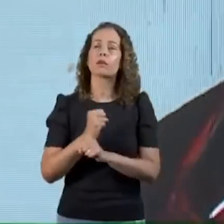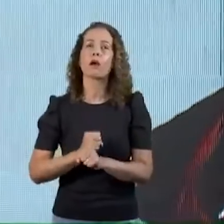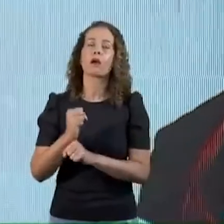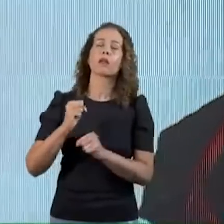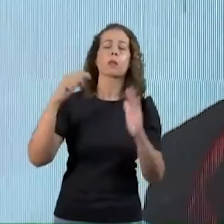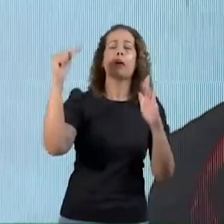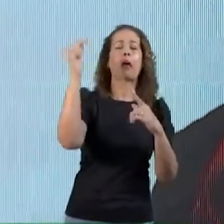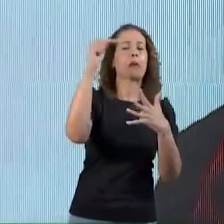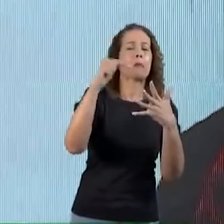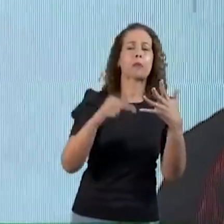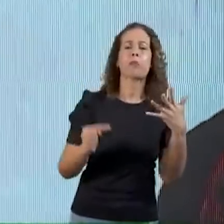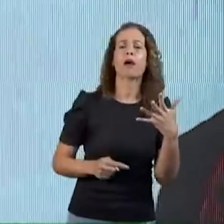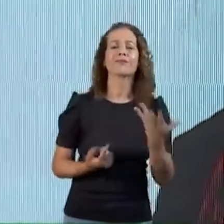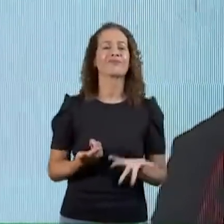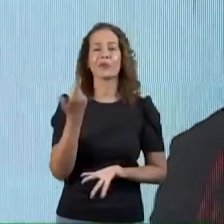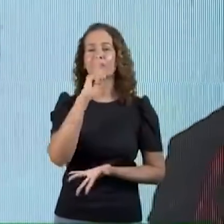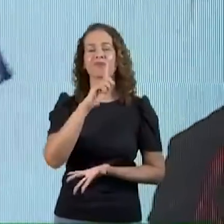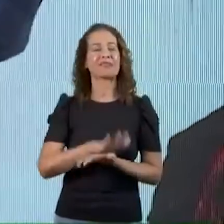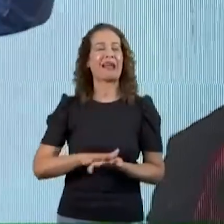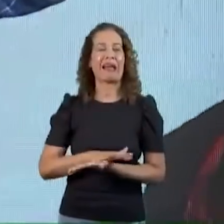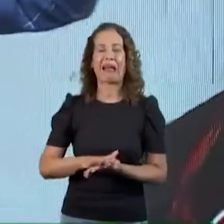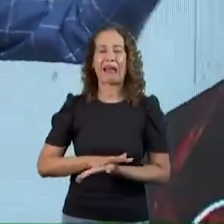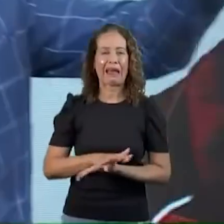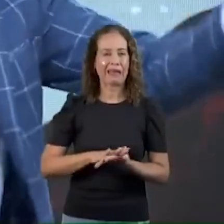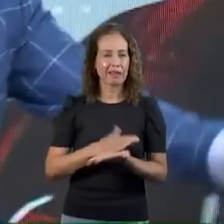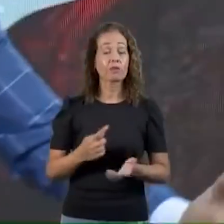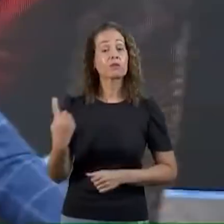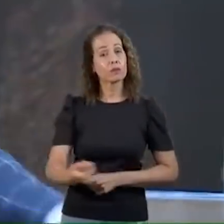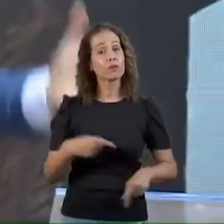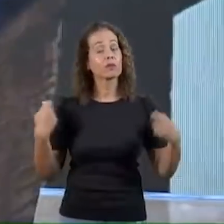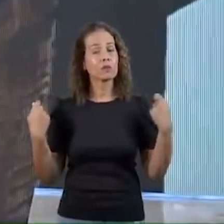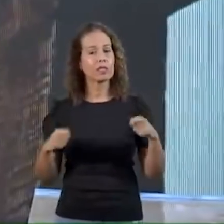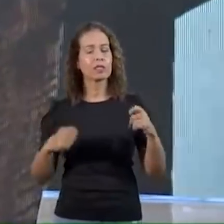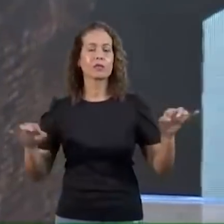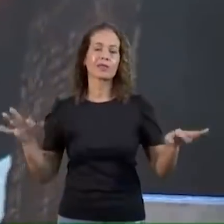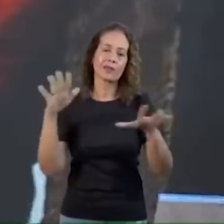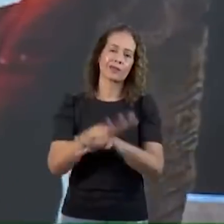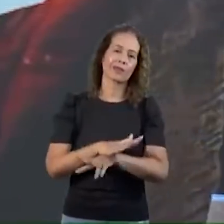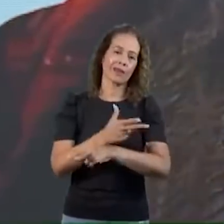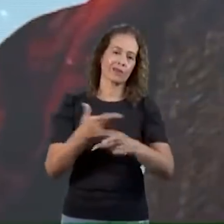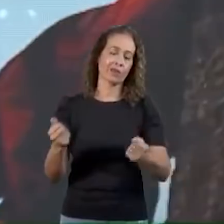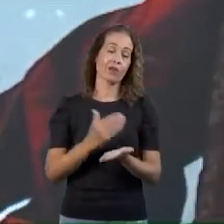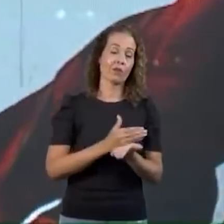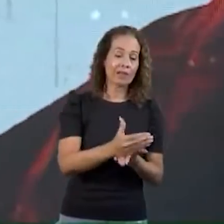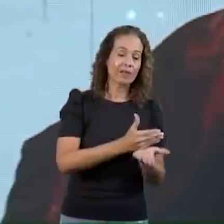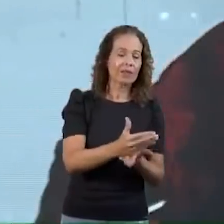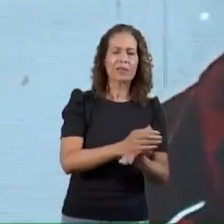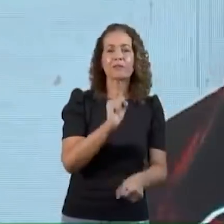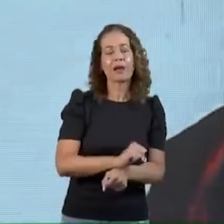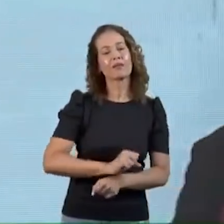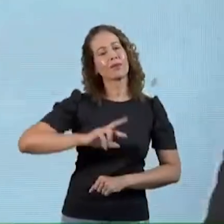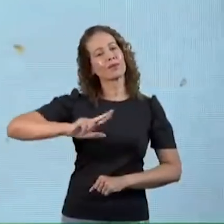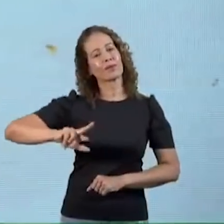nada. Nós temos que ser terminadores, e não simplesmente começadores. Porque